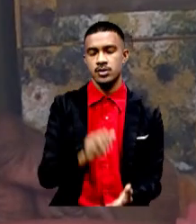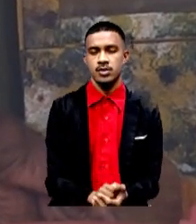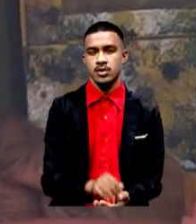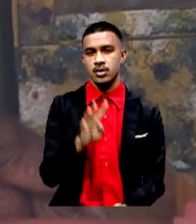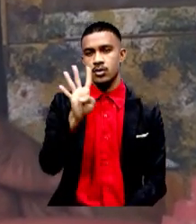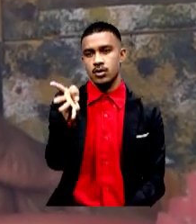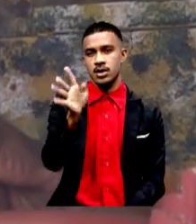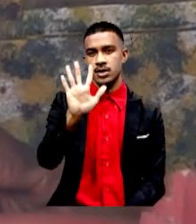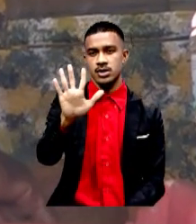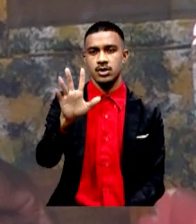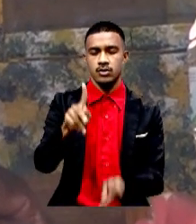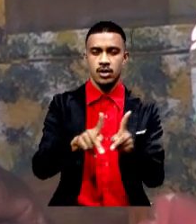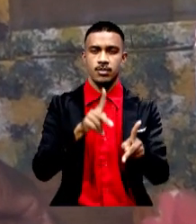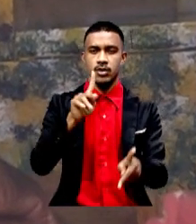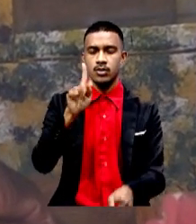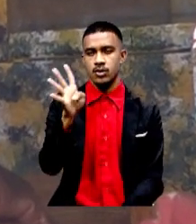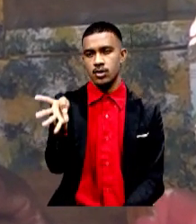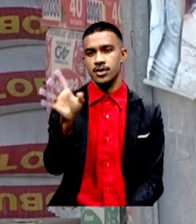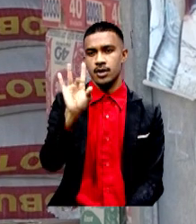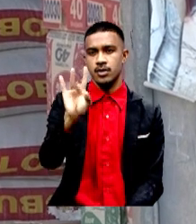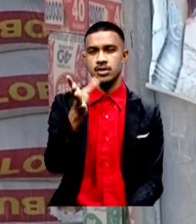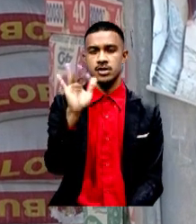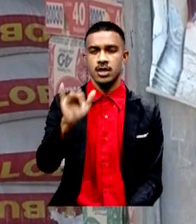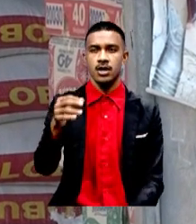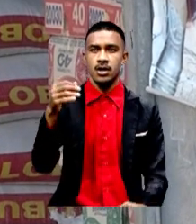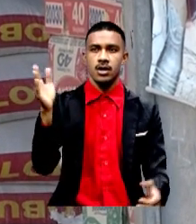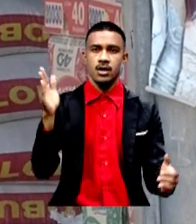45 pessoas ou 48 se era o problema de depressão